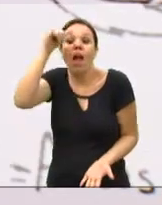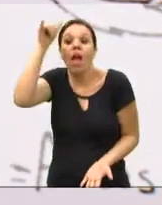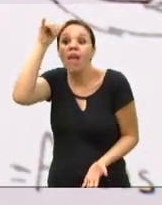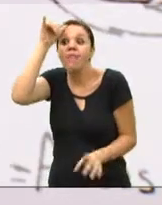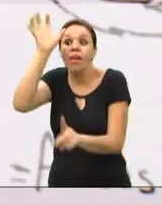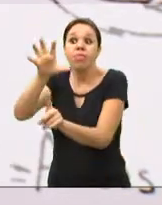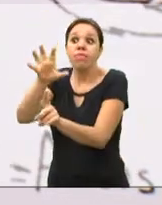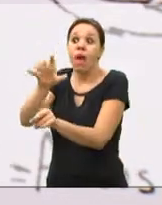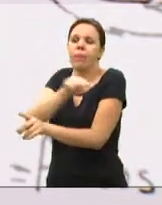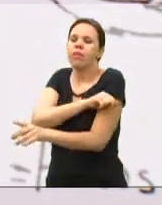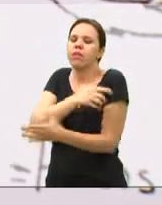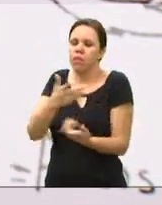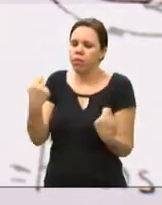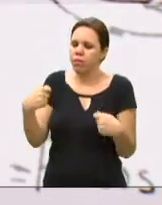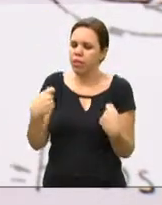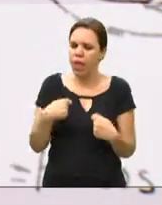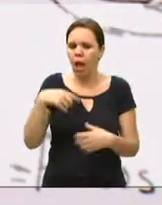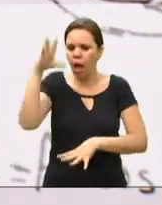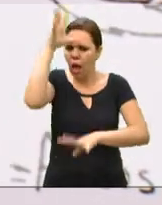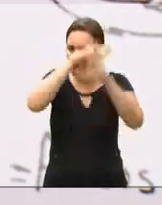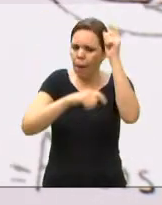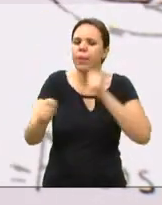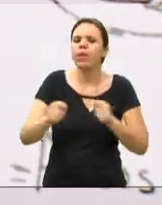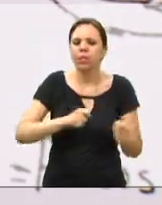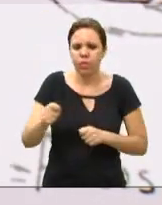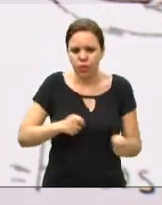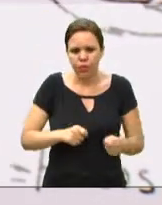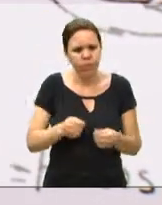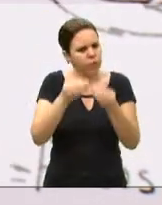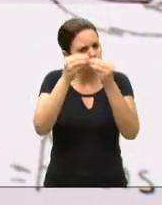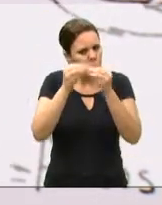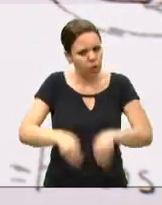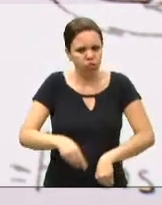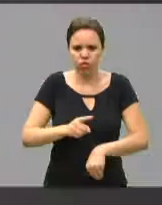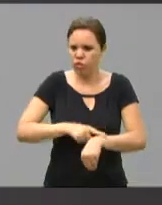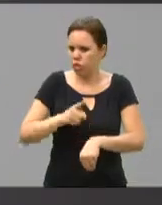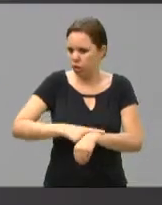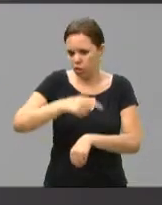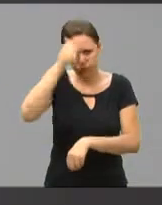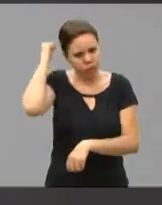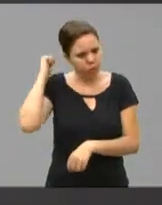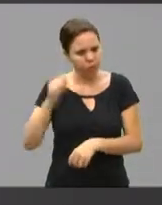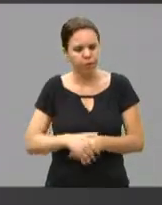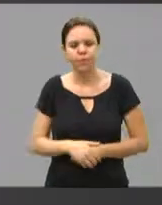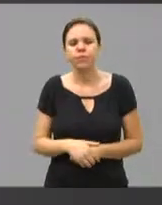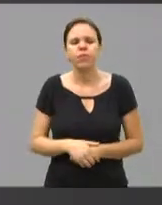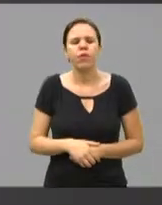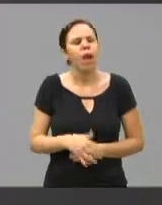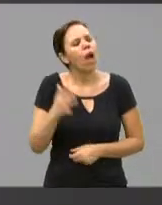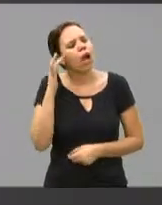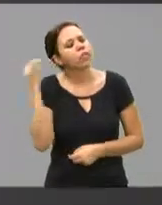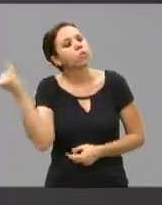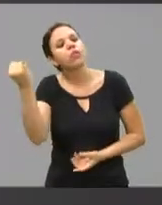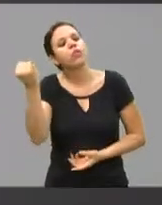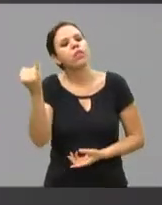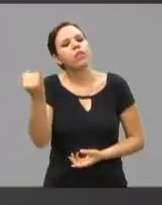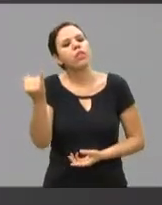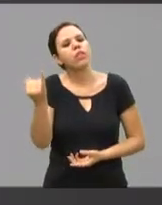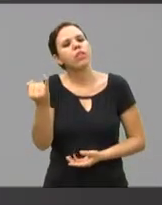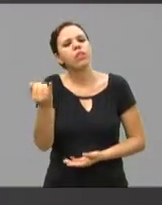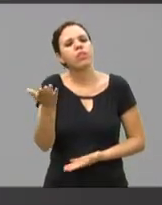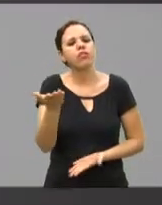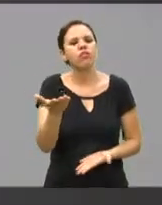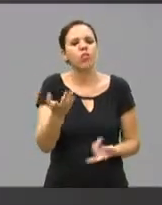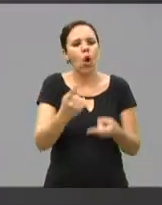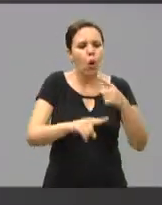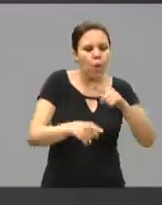alunos. Mas a gente tem que aprender a lidar e não deixar isso afetar na hora do vestibular. É importante aliar os estudos com a diversão,